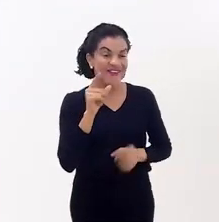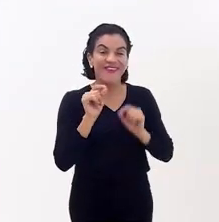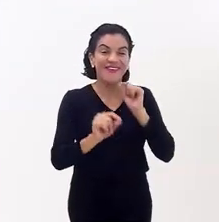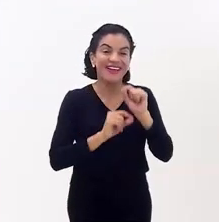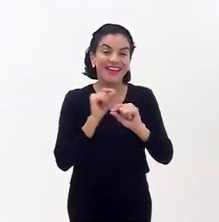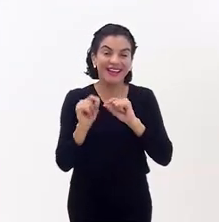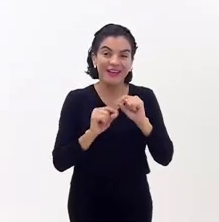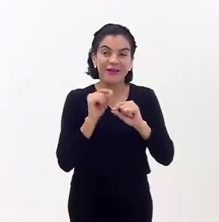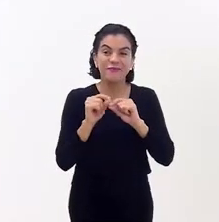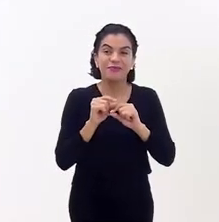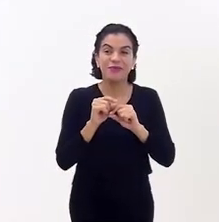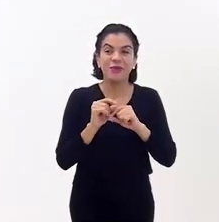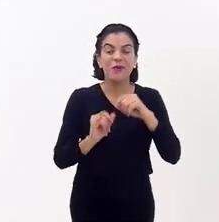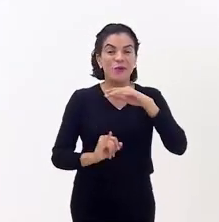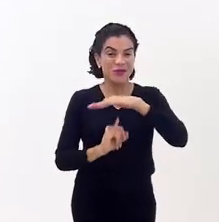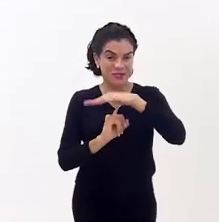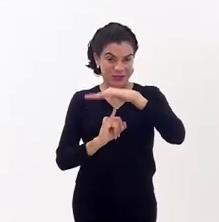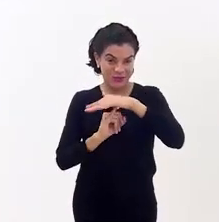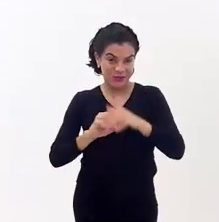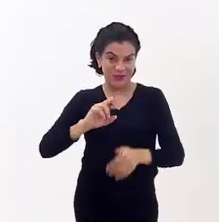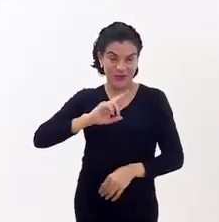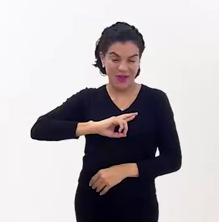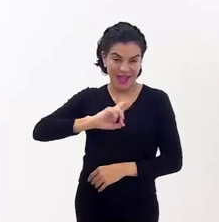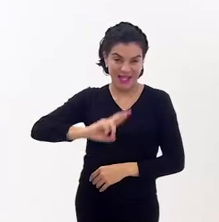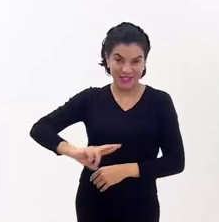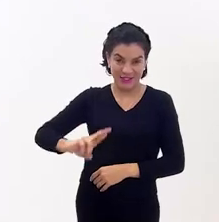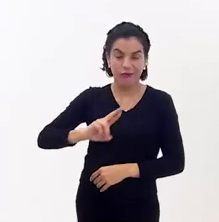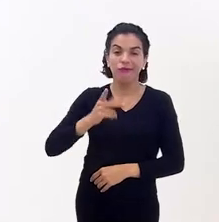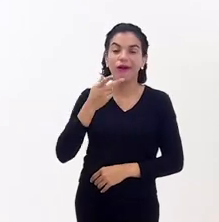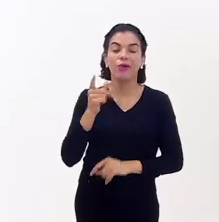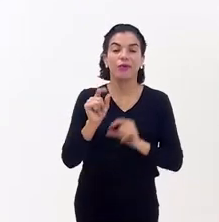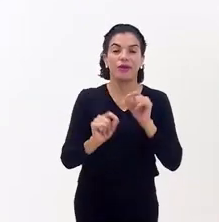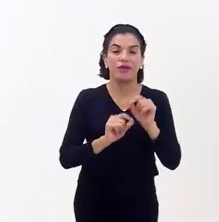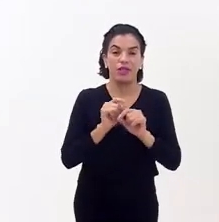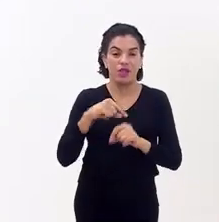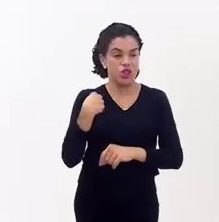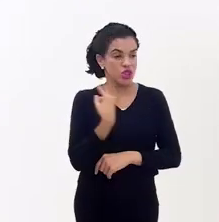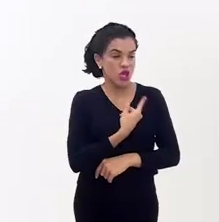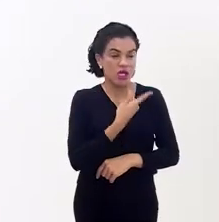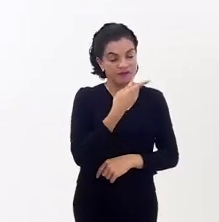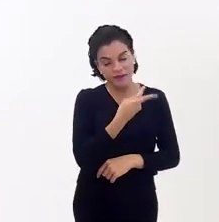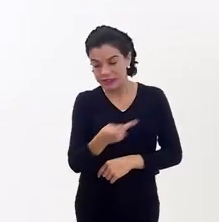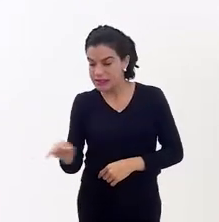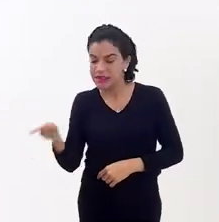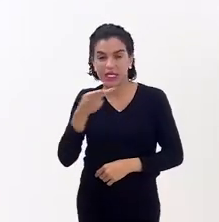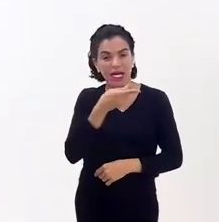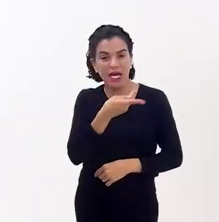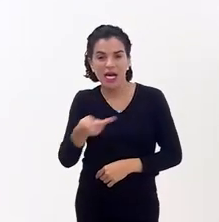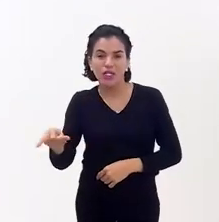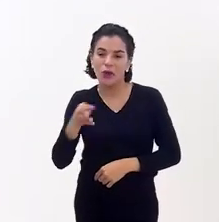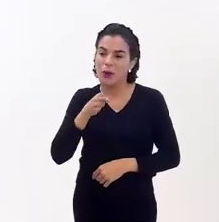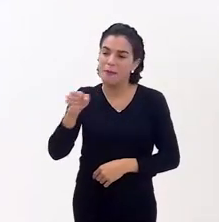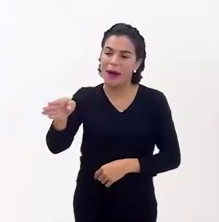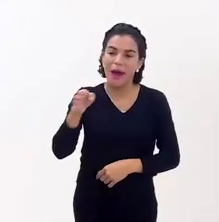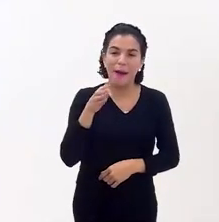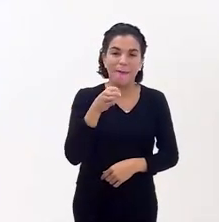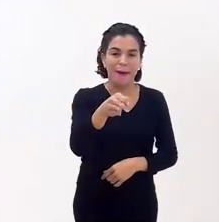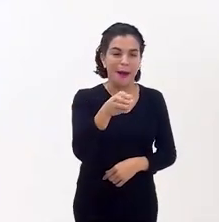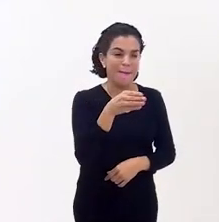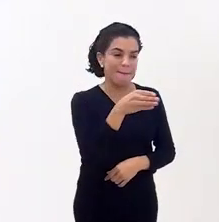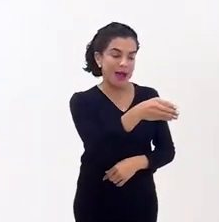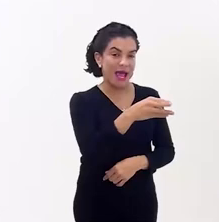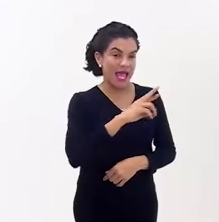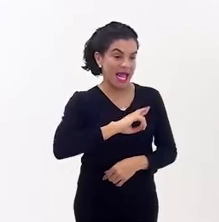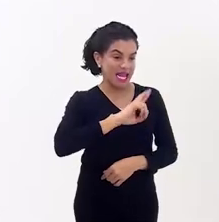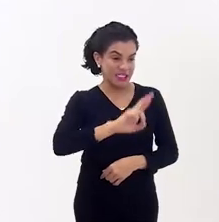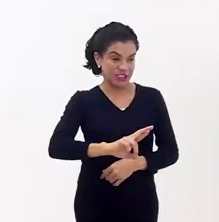querendo falar é que o Instituto Expo Religião, a gente está fazendo o seguinte. Nós estamos visitando os espaços das